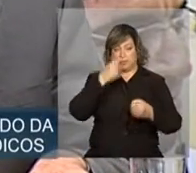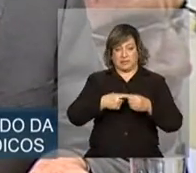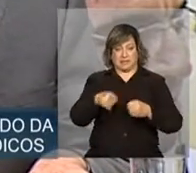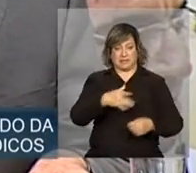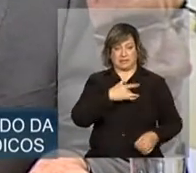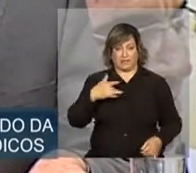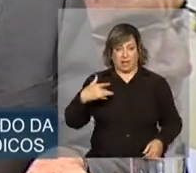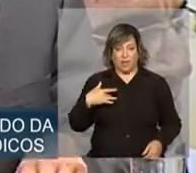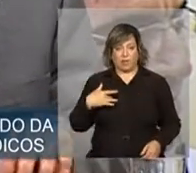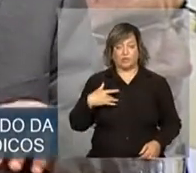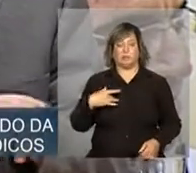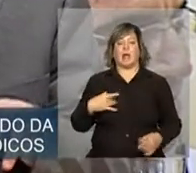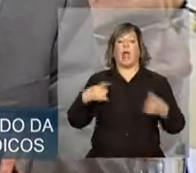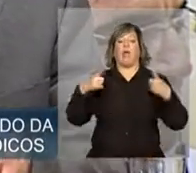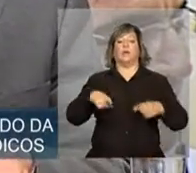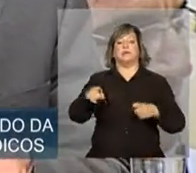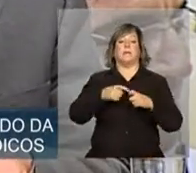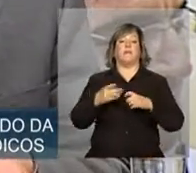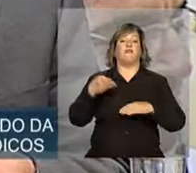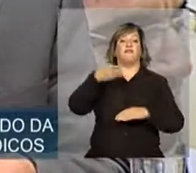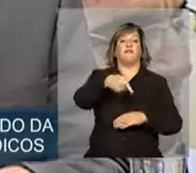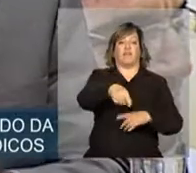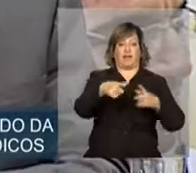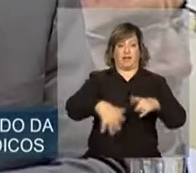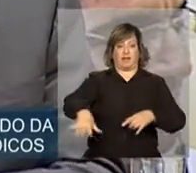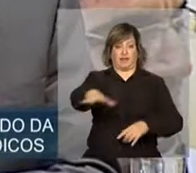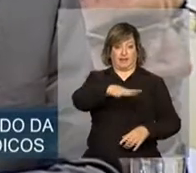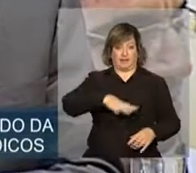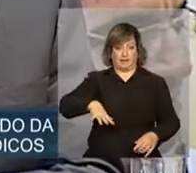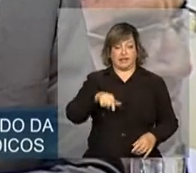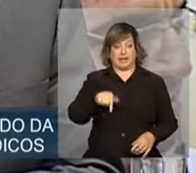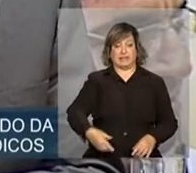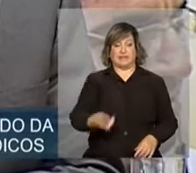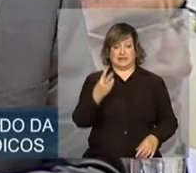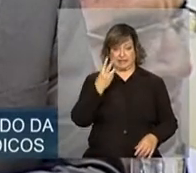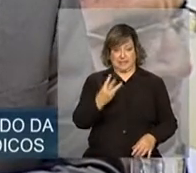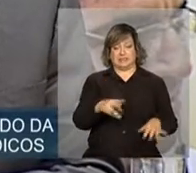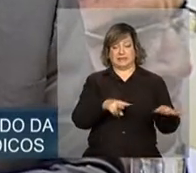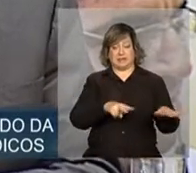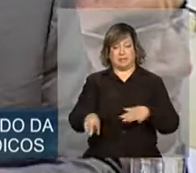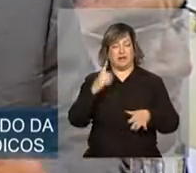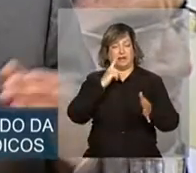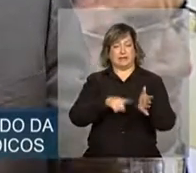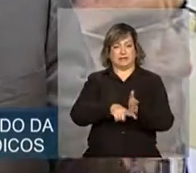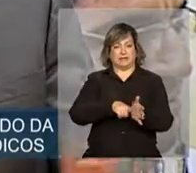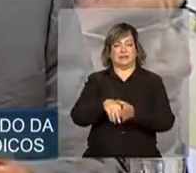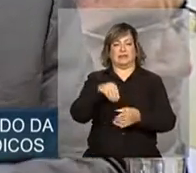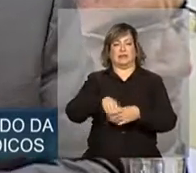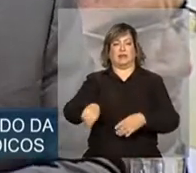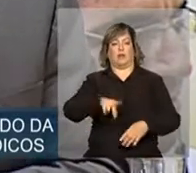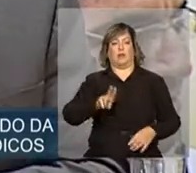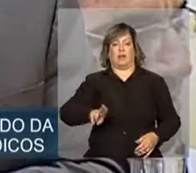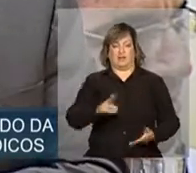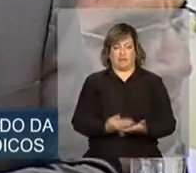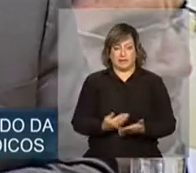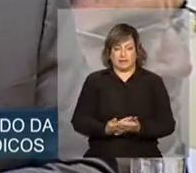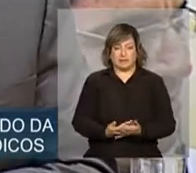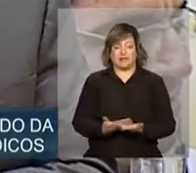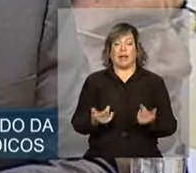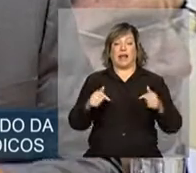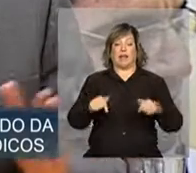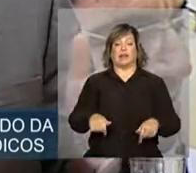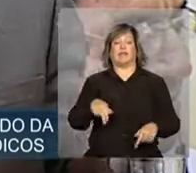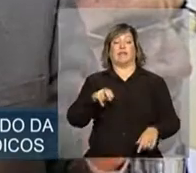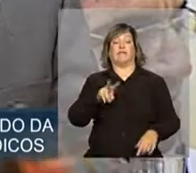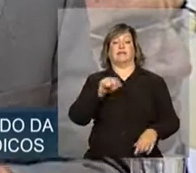atenção básica do município onde vai esse médico nessas três semanas de avaliação das Universidades e aqui quem